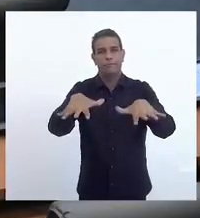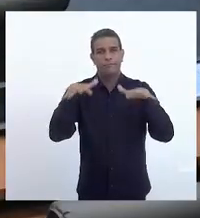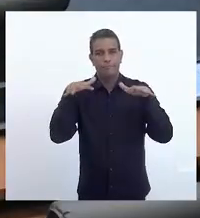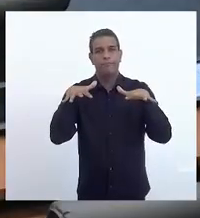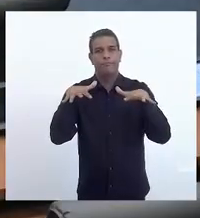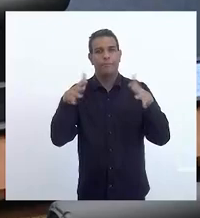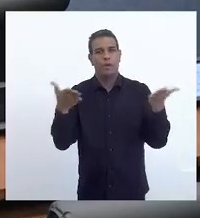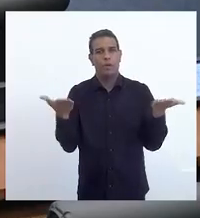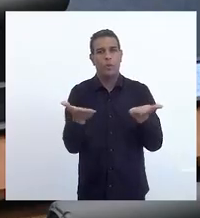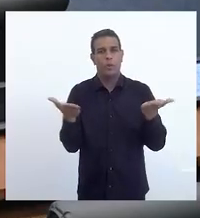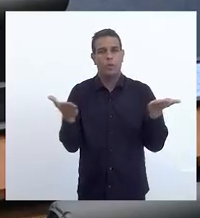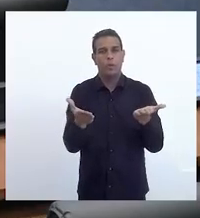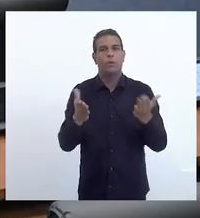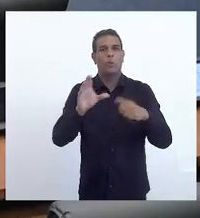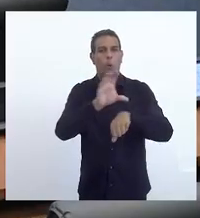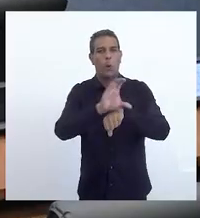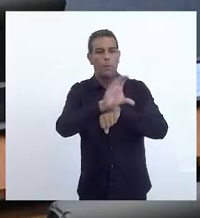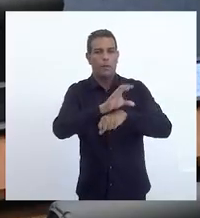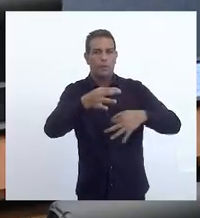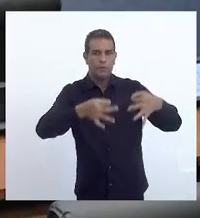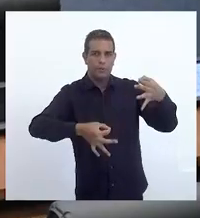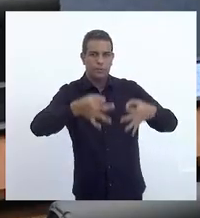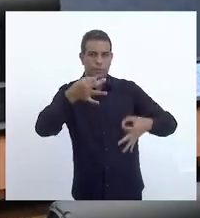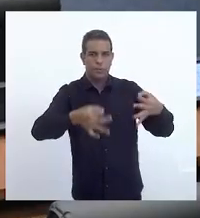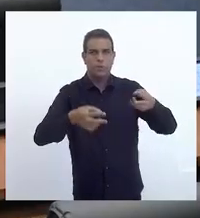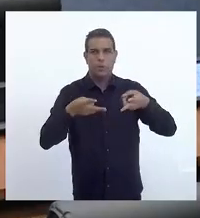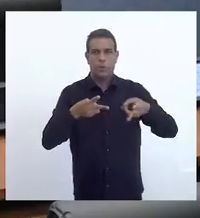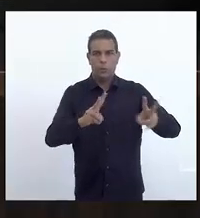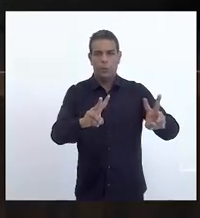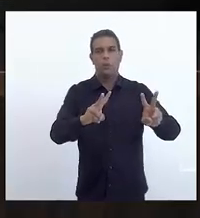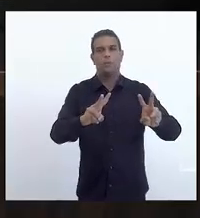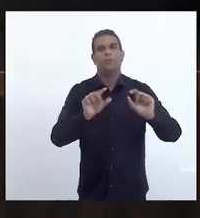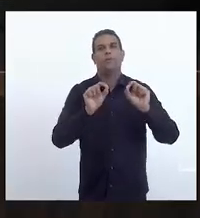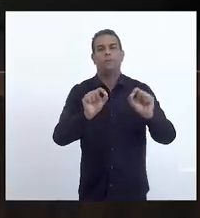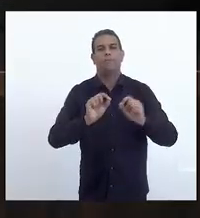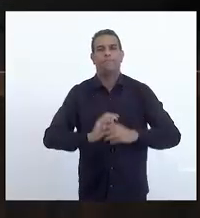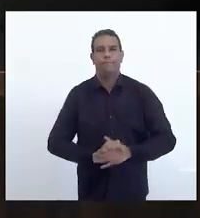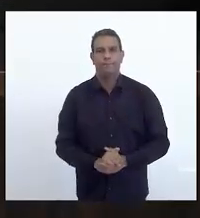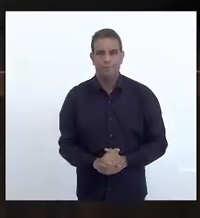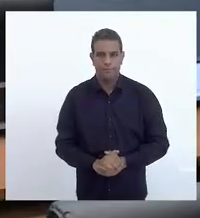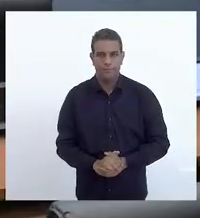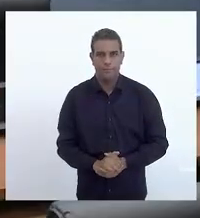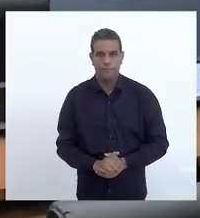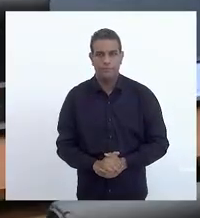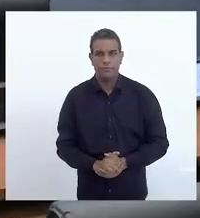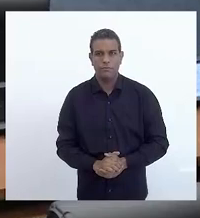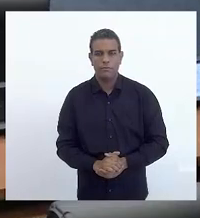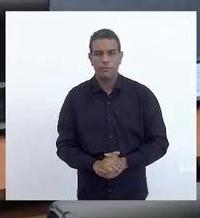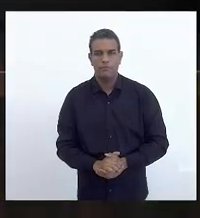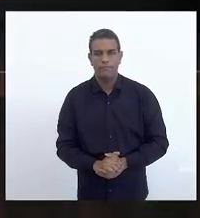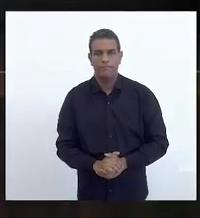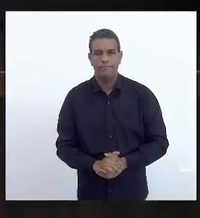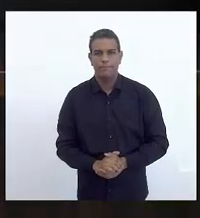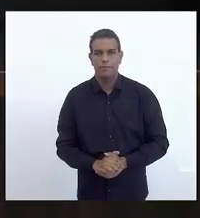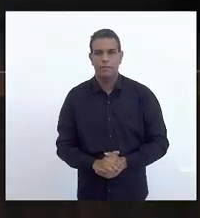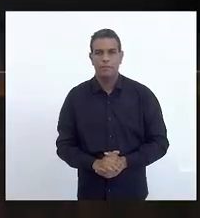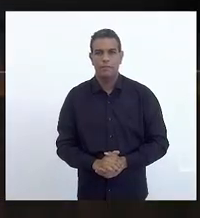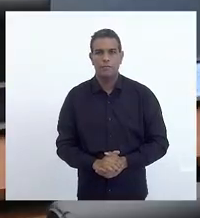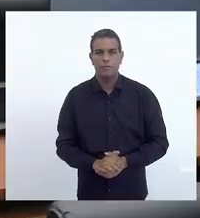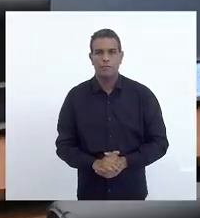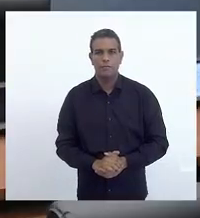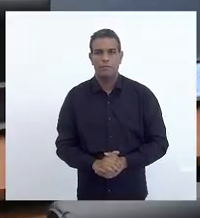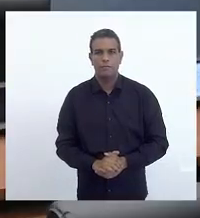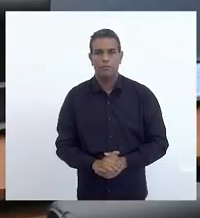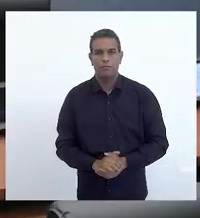as emendas da Comissão de Constituição. Exatamente, senhor presidente. Ok, aí ok. É por isso. Pela ordem, presidente, tá explicado. Sobre a votação. Deputado Carlos Mink.